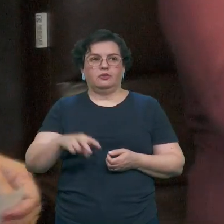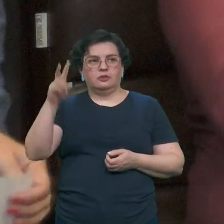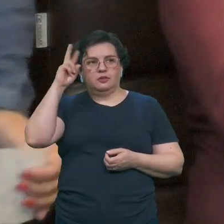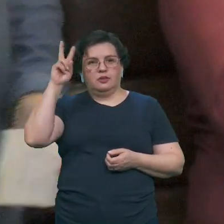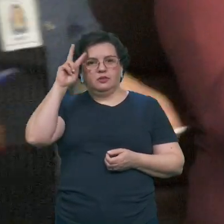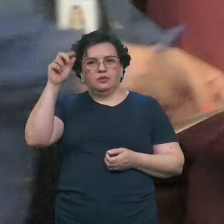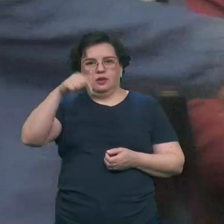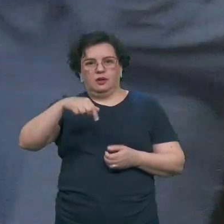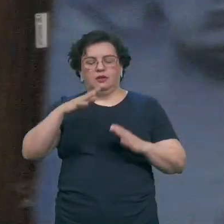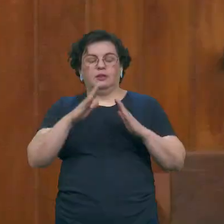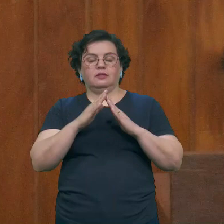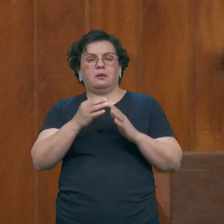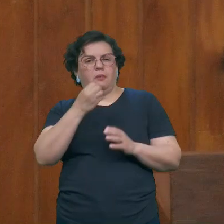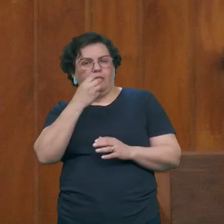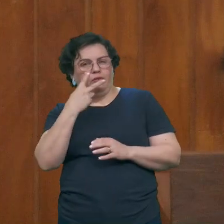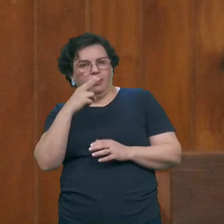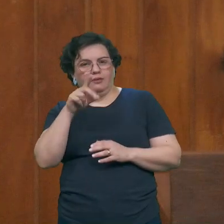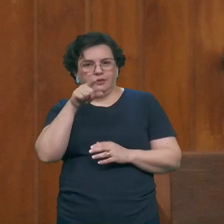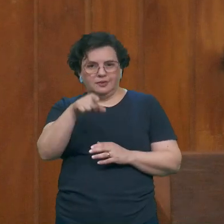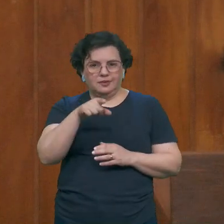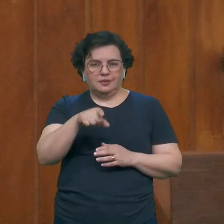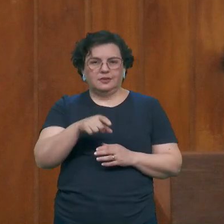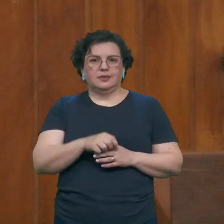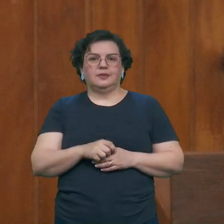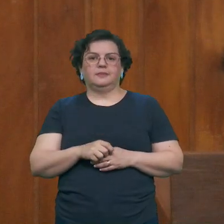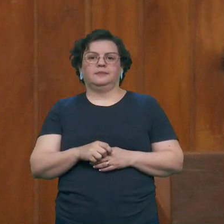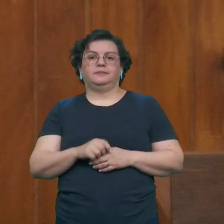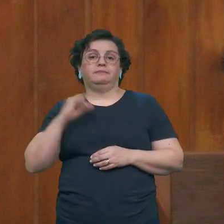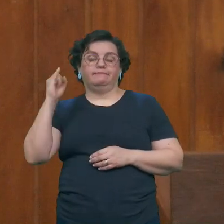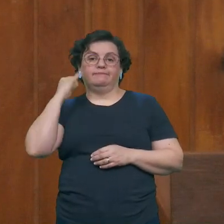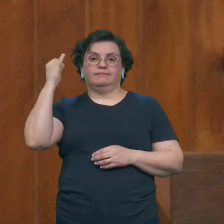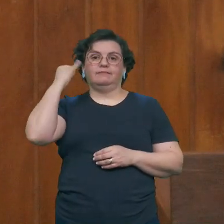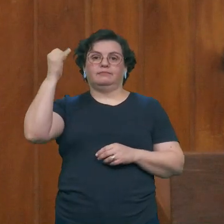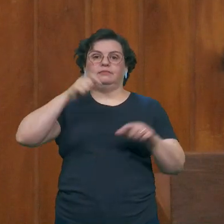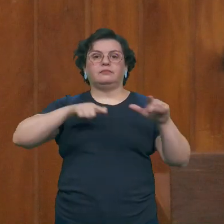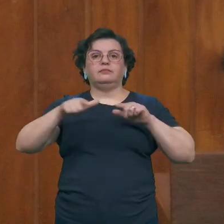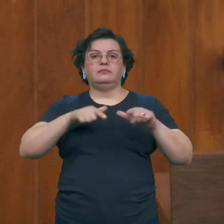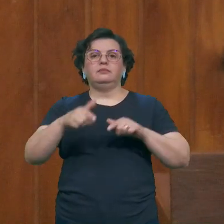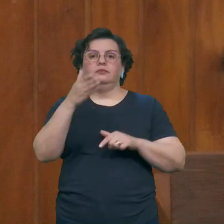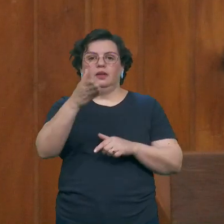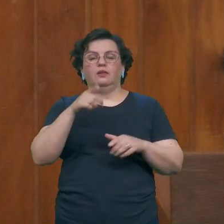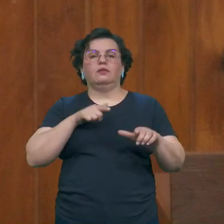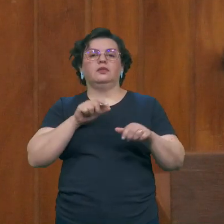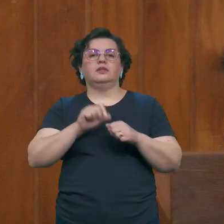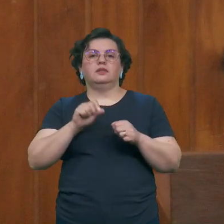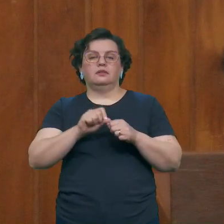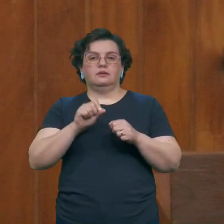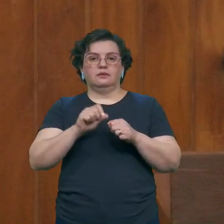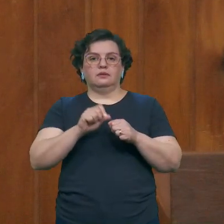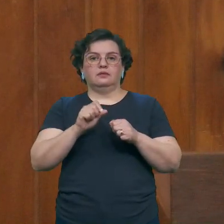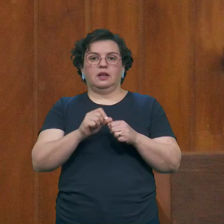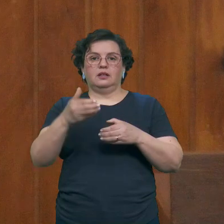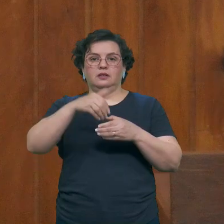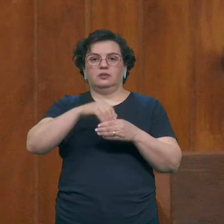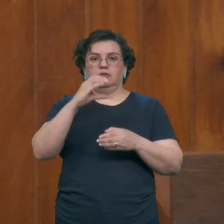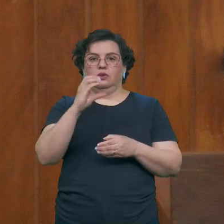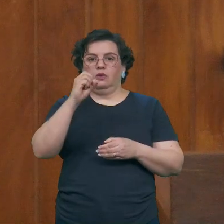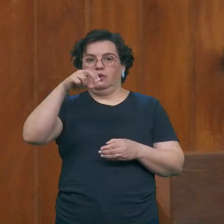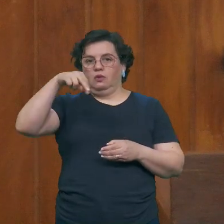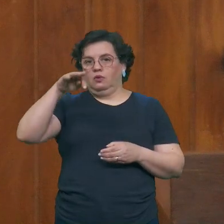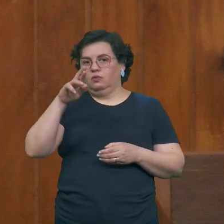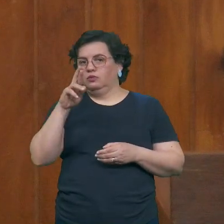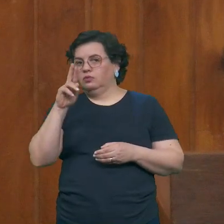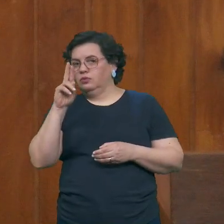casa. Bom te ver. Importante trabalho que Vossa Senhoria desenvolve no CONTUR.